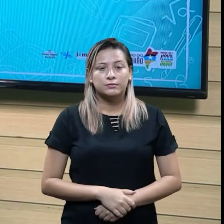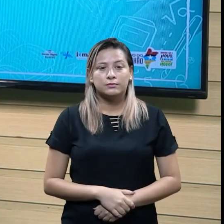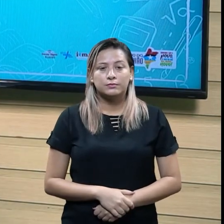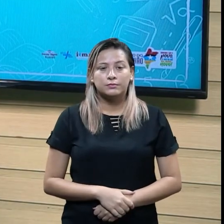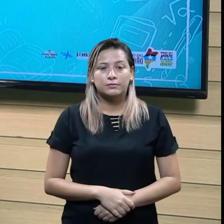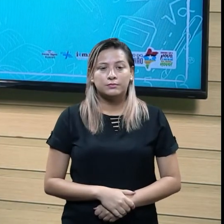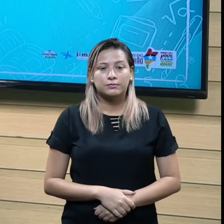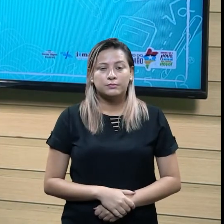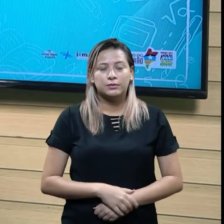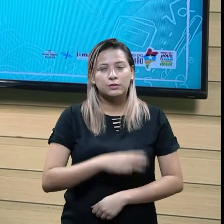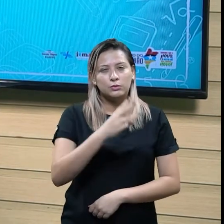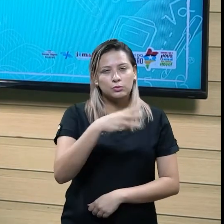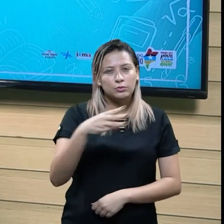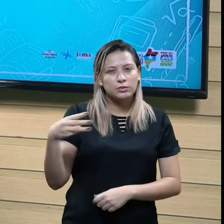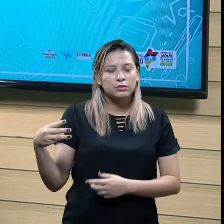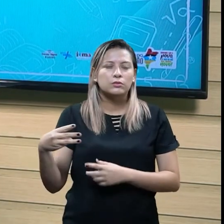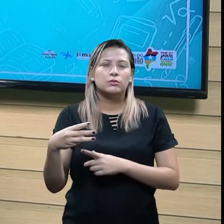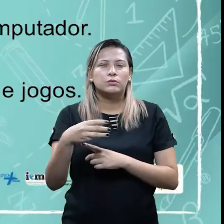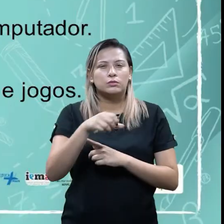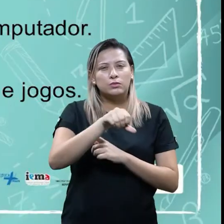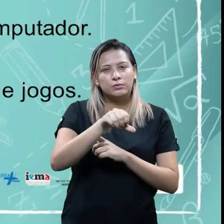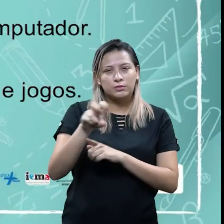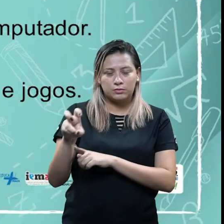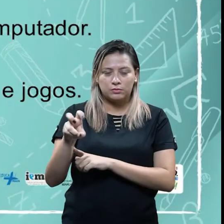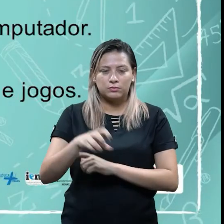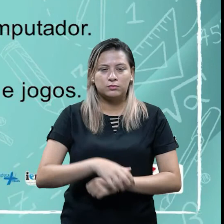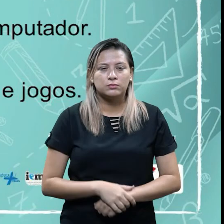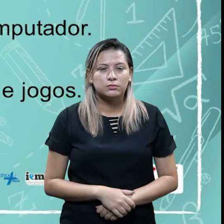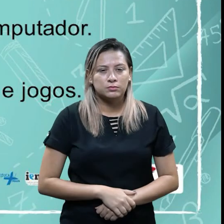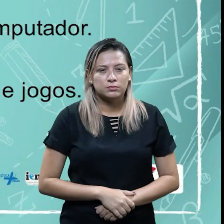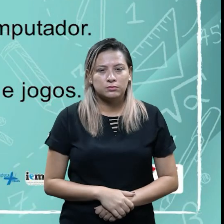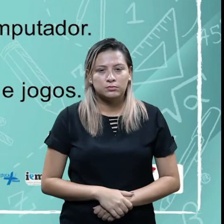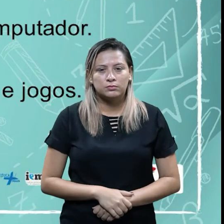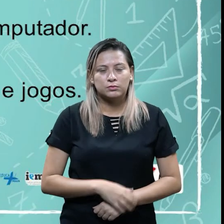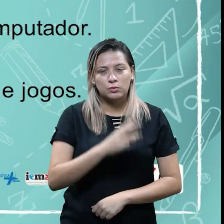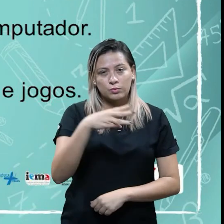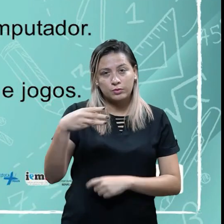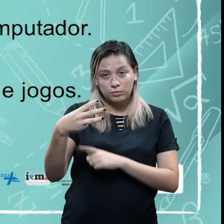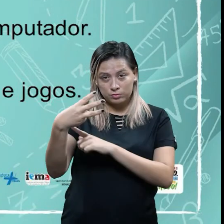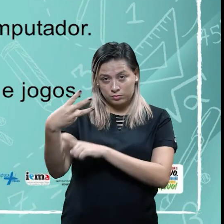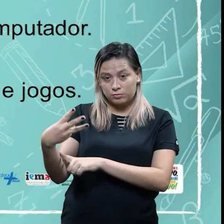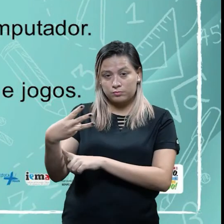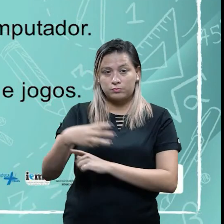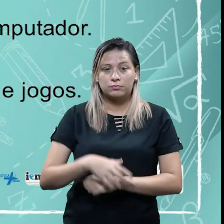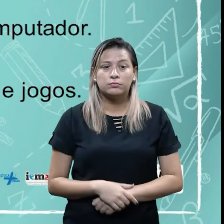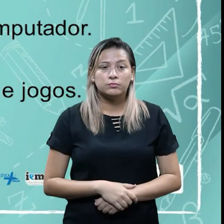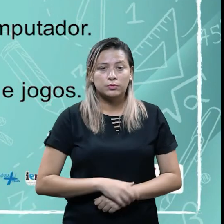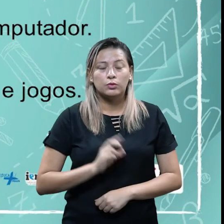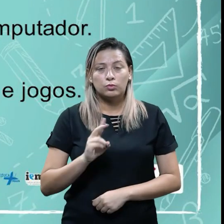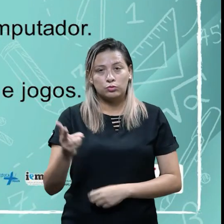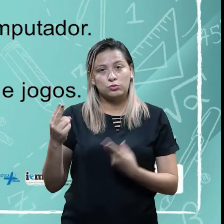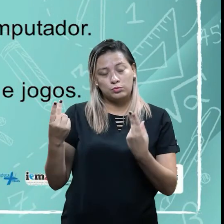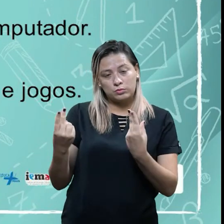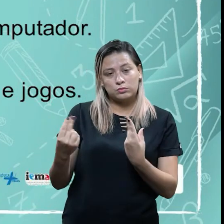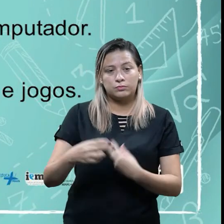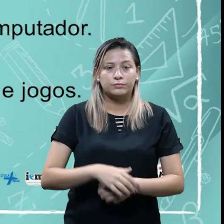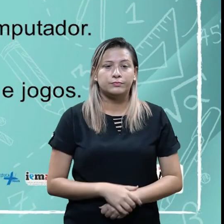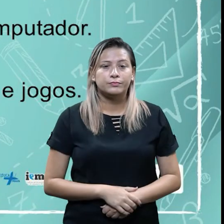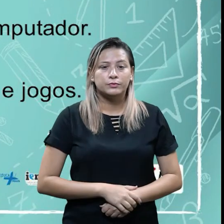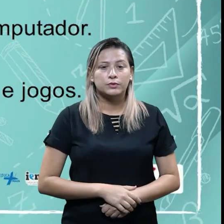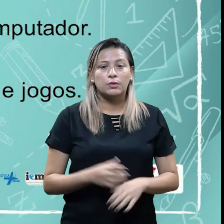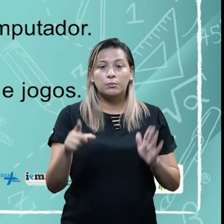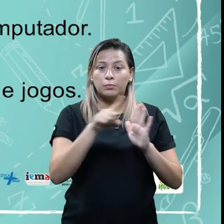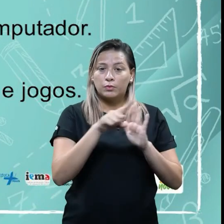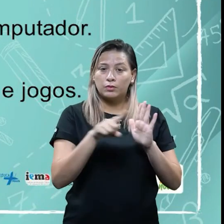lá do Windows 3, o Windows 95. Software aplicativo são programas que têm aplicações práticas para o